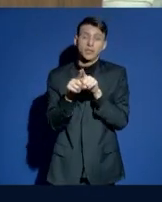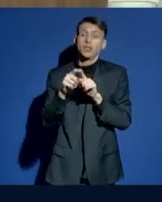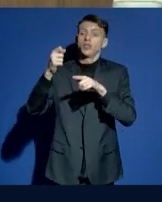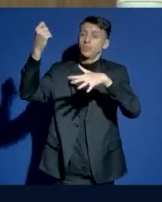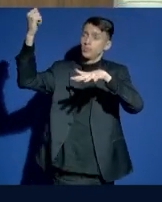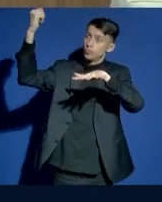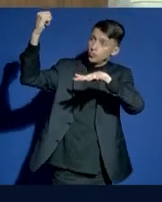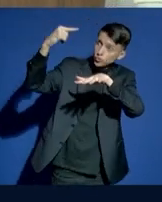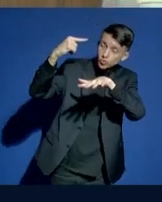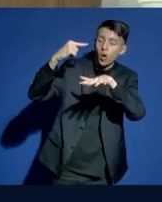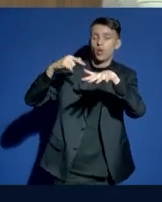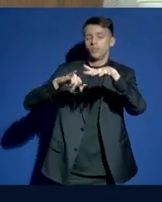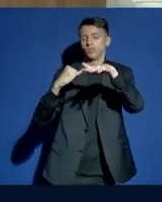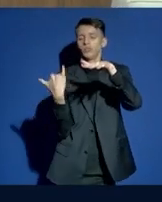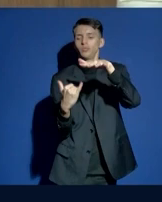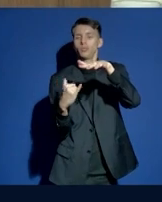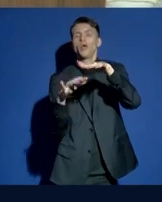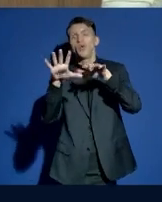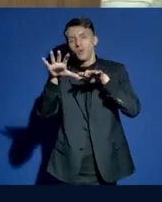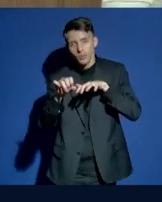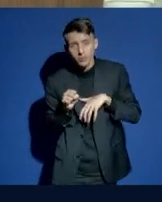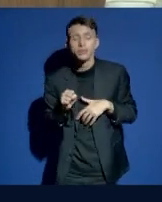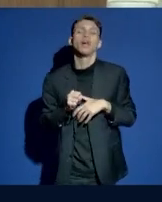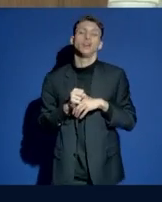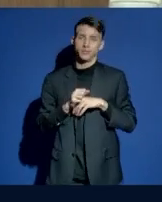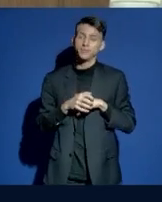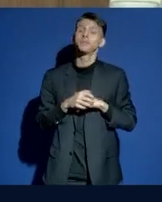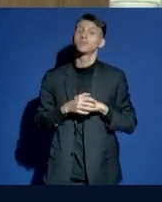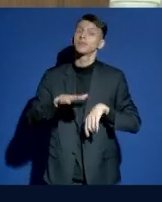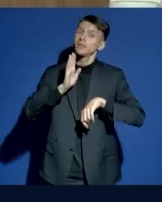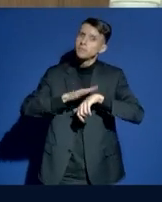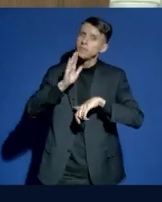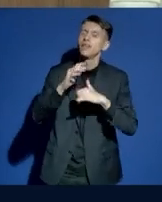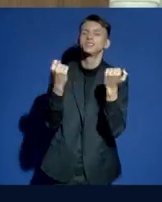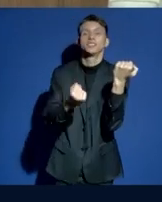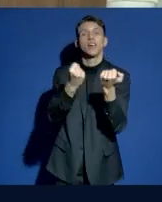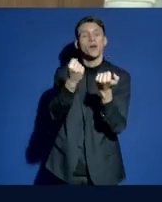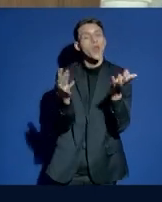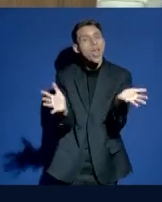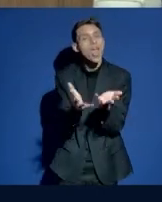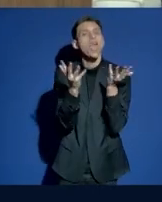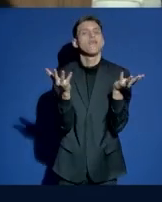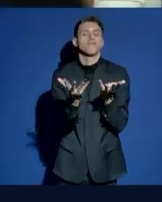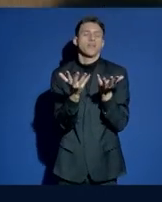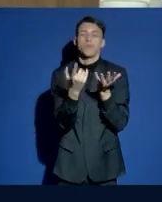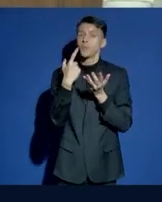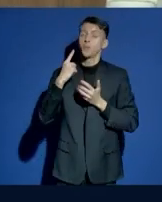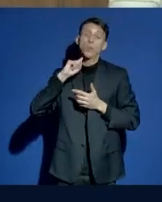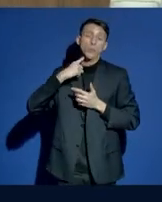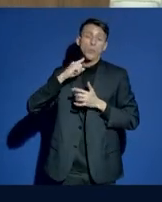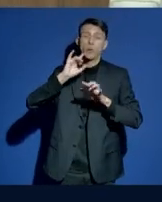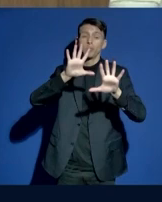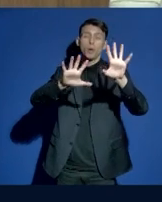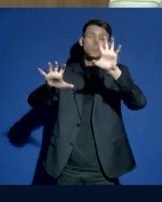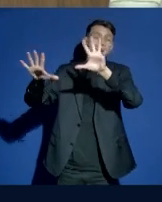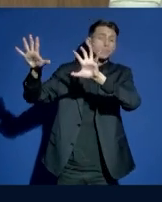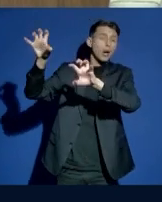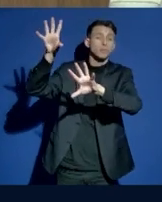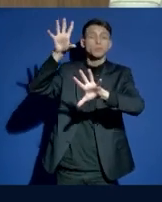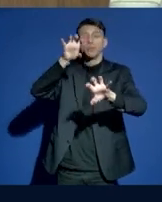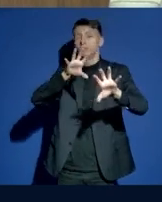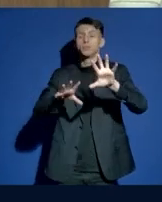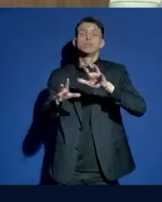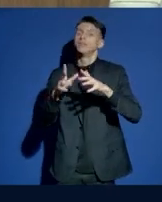solo materiais inteligentes veículos cada vez mais leves aquilo que nós falamos sempre gente não interessa